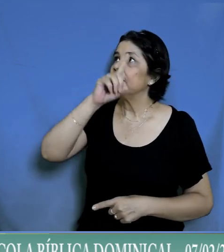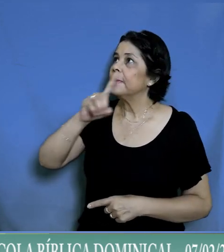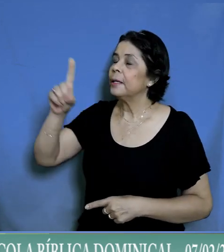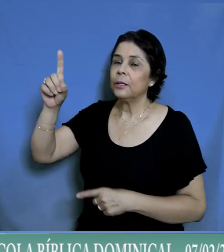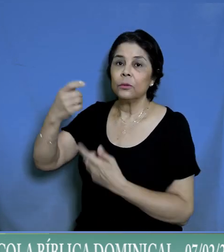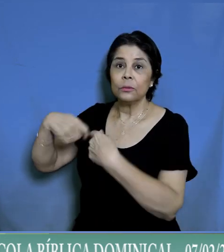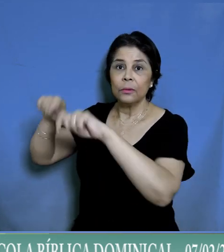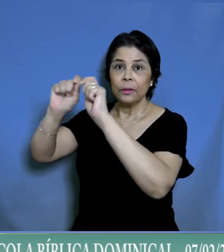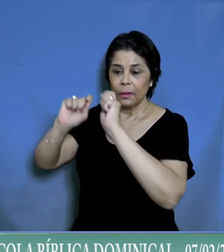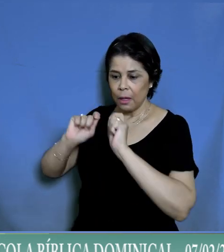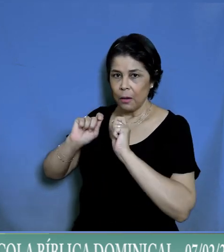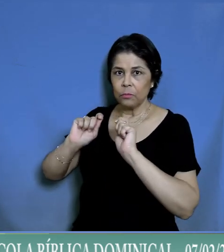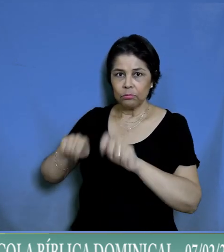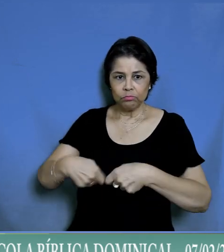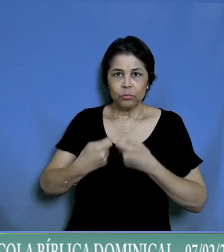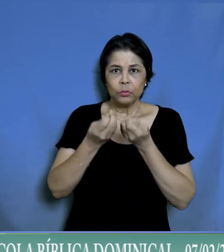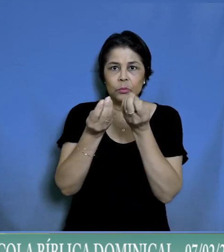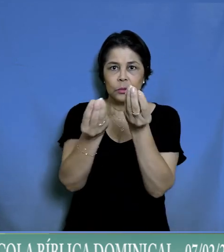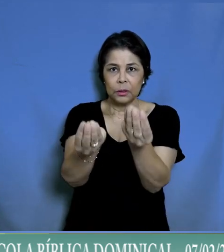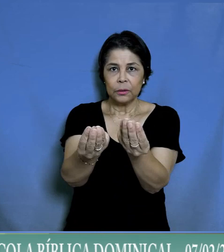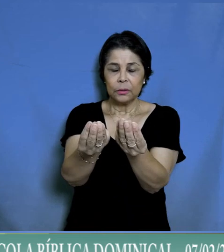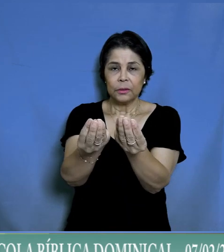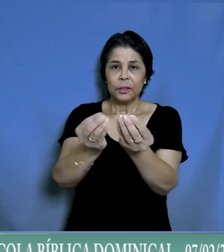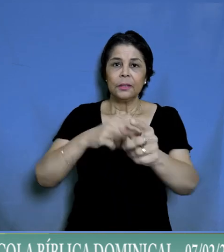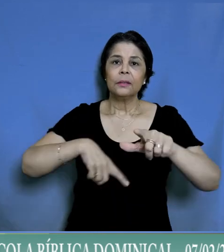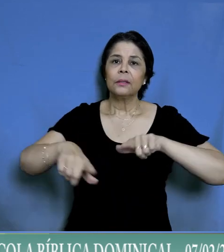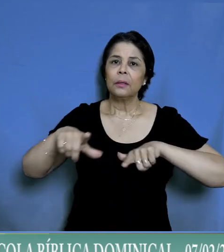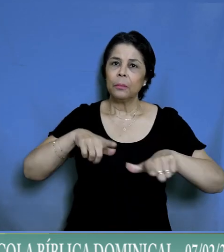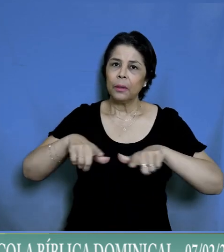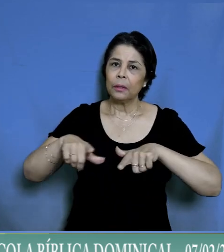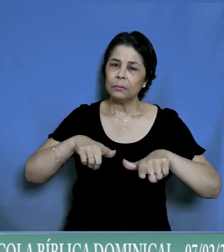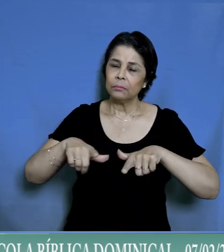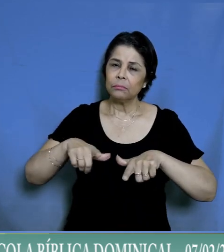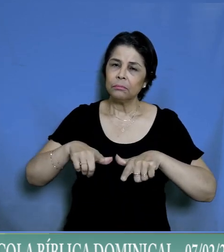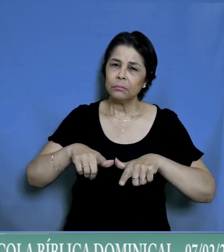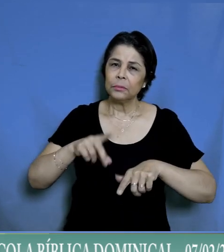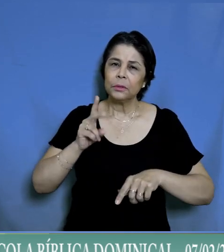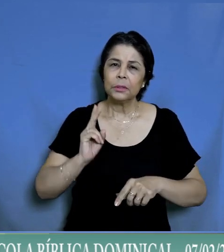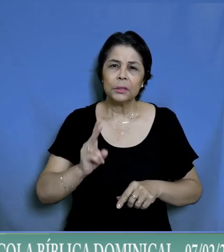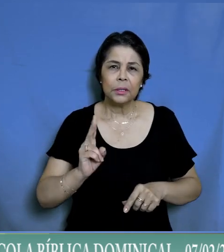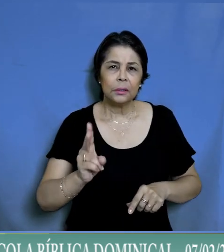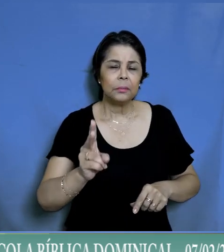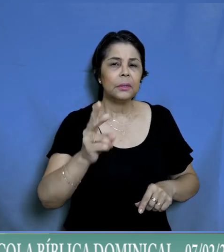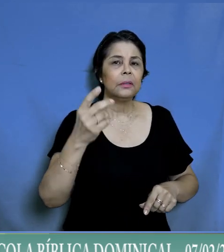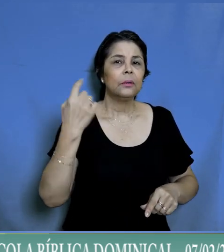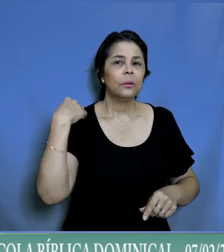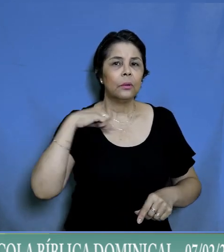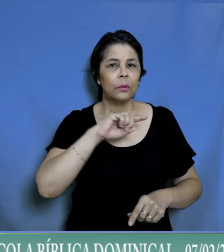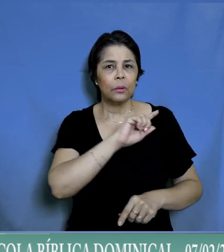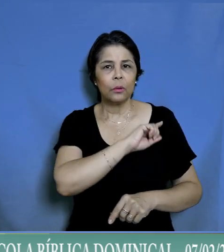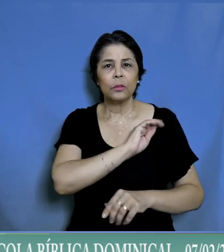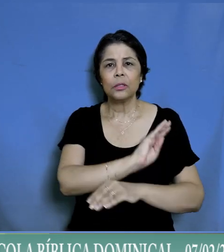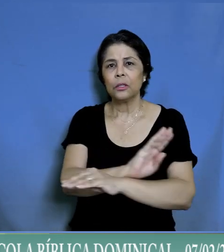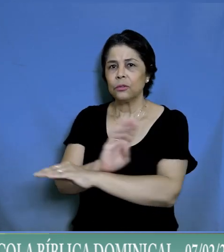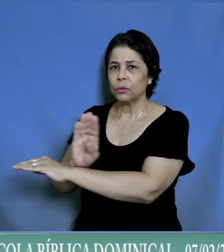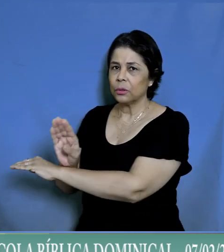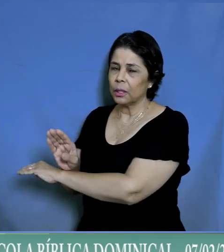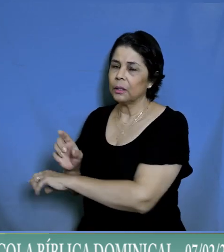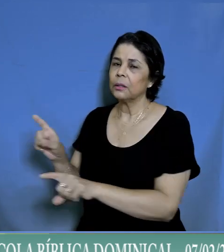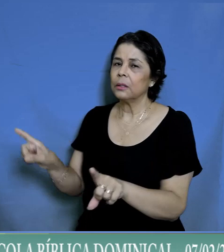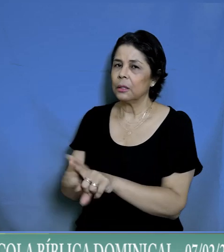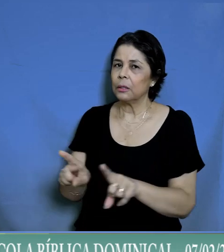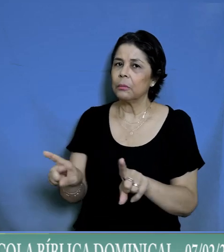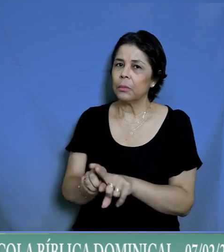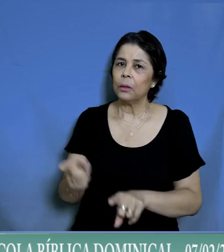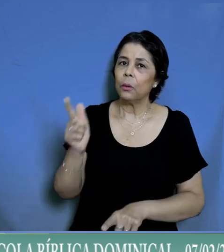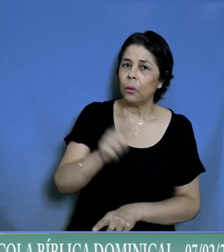dos protestantes, dos presbiterianos. Então diz Paulo, aquele que furtava, não furte mais, antes